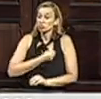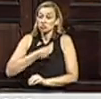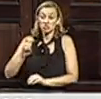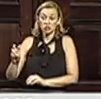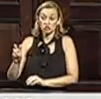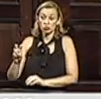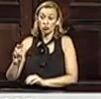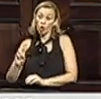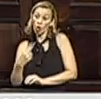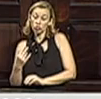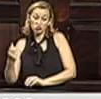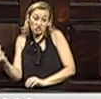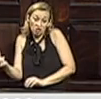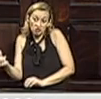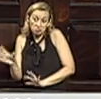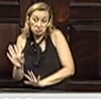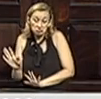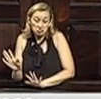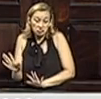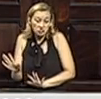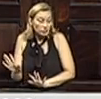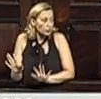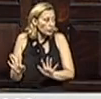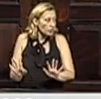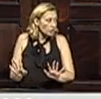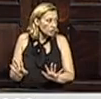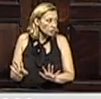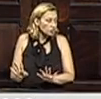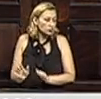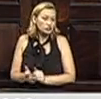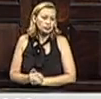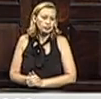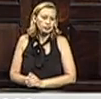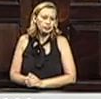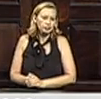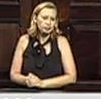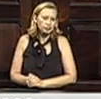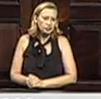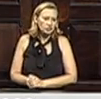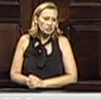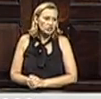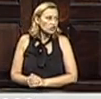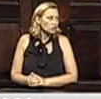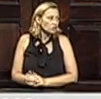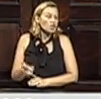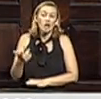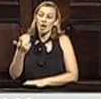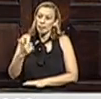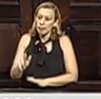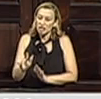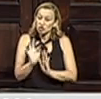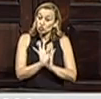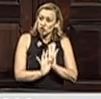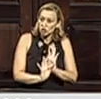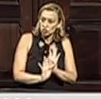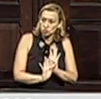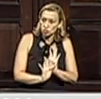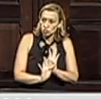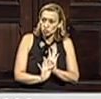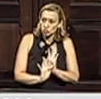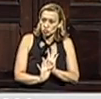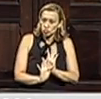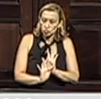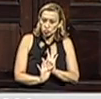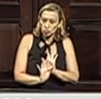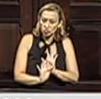ele repete o texto e inclui os técnicos do CREA, não é isso? Repete o texto porque era o texto